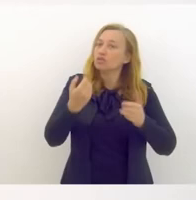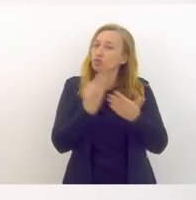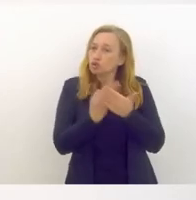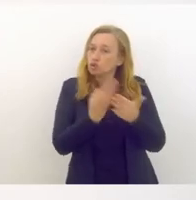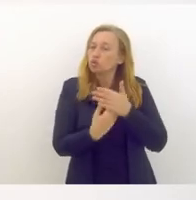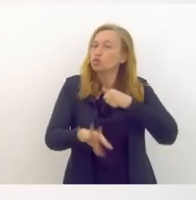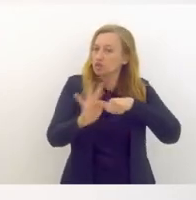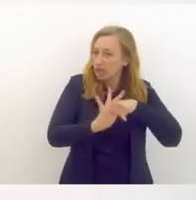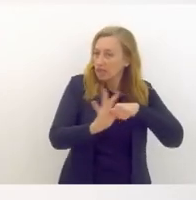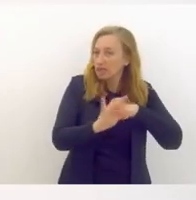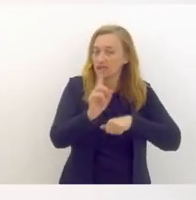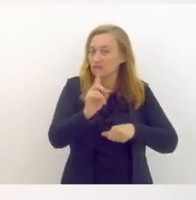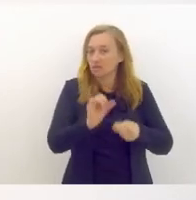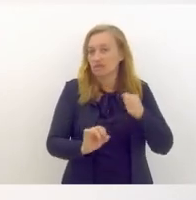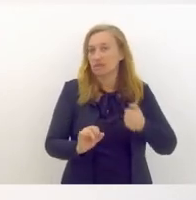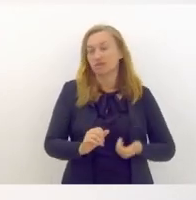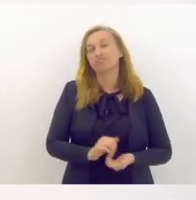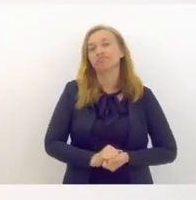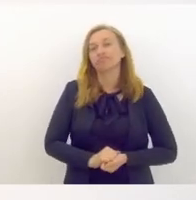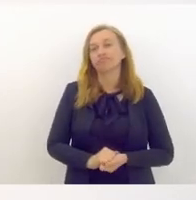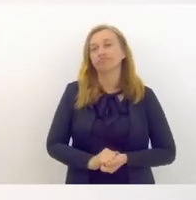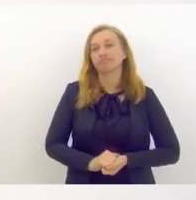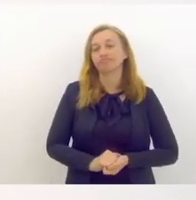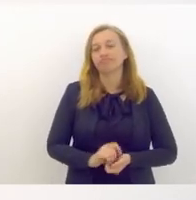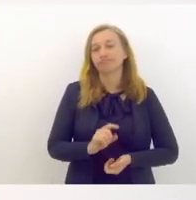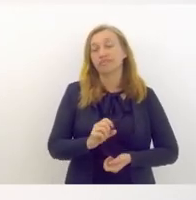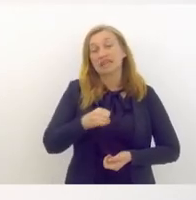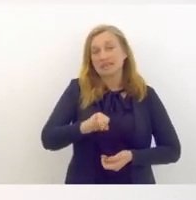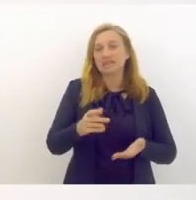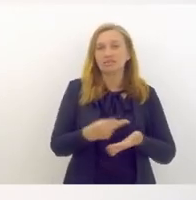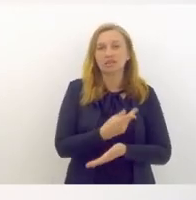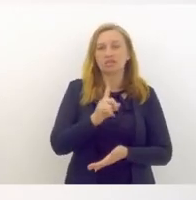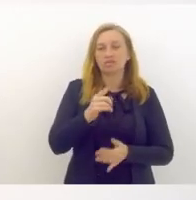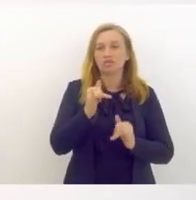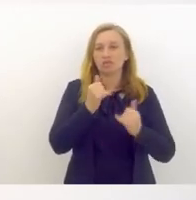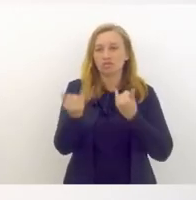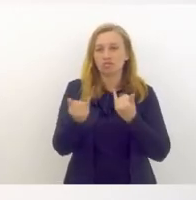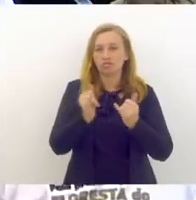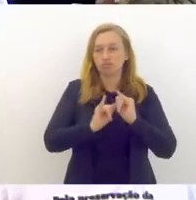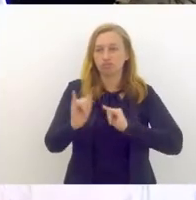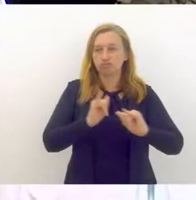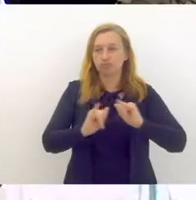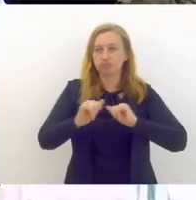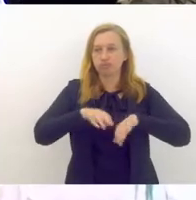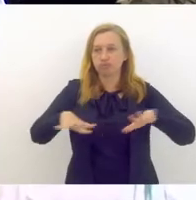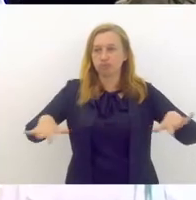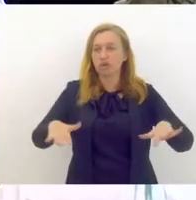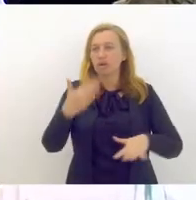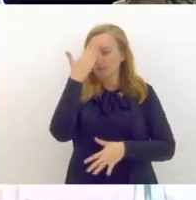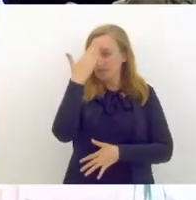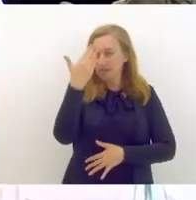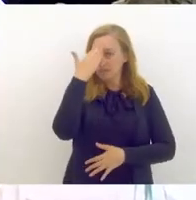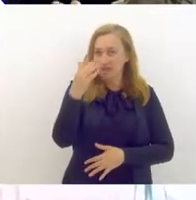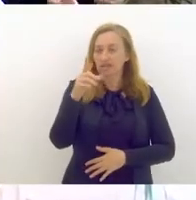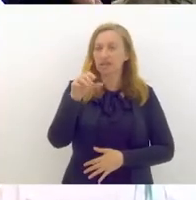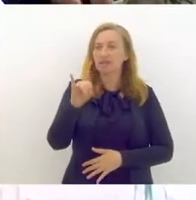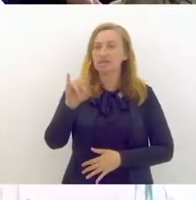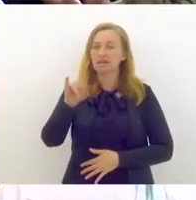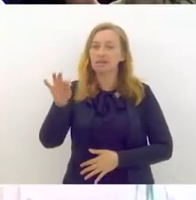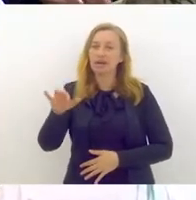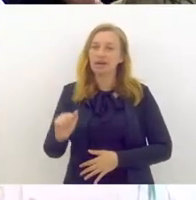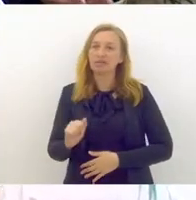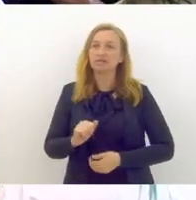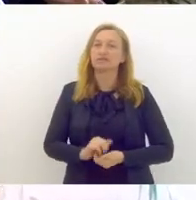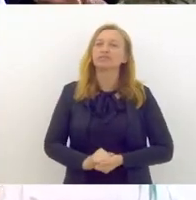que não foi, se ocorreu, não foi divulgado. Obrigado. Obrigado, Isabelle, por favor.